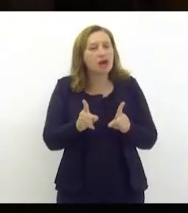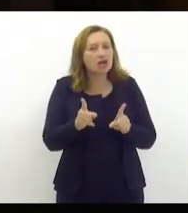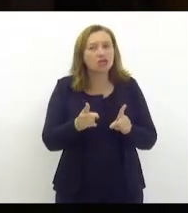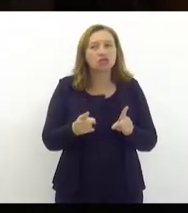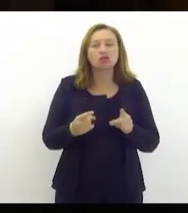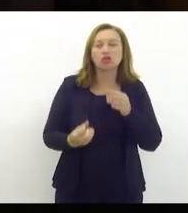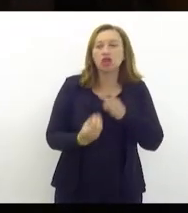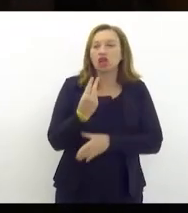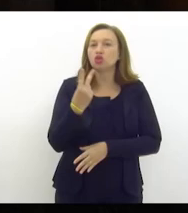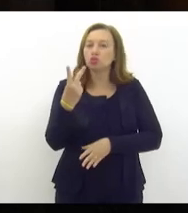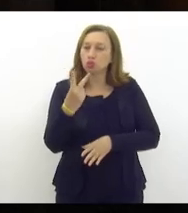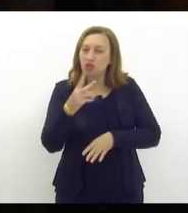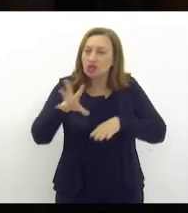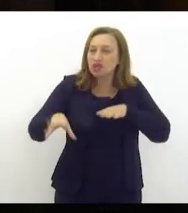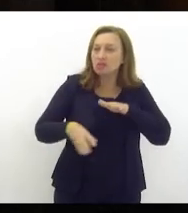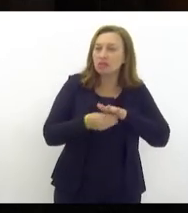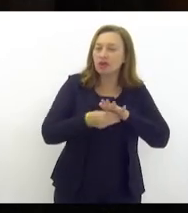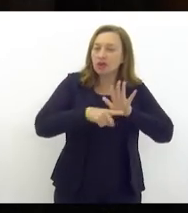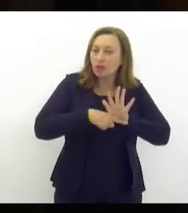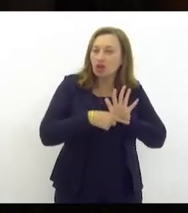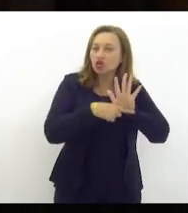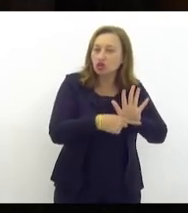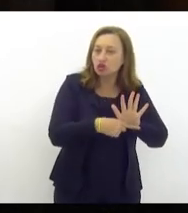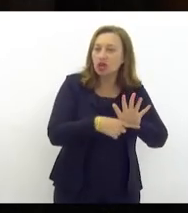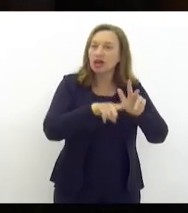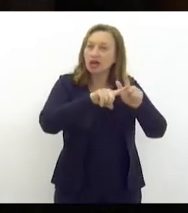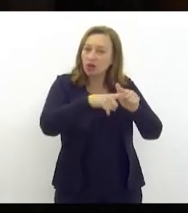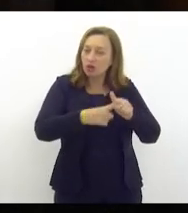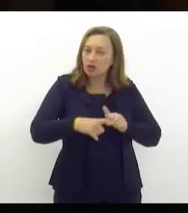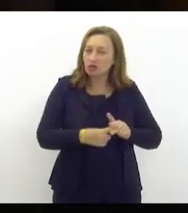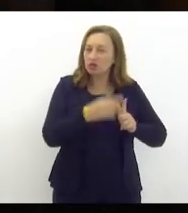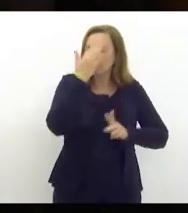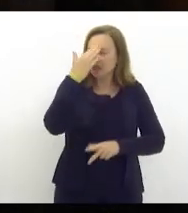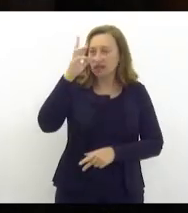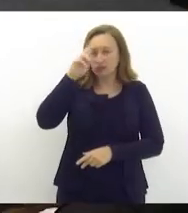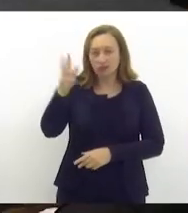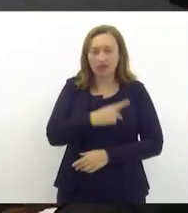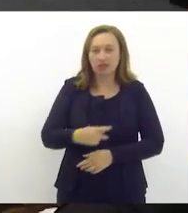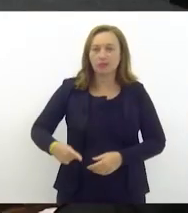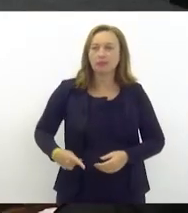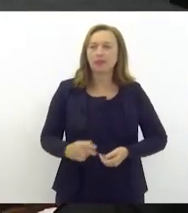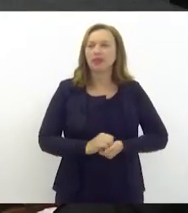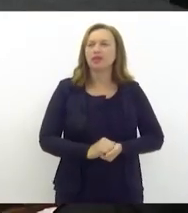duas emendas fazendo essas correções. Muito obrigado, senhor presidente.